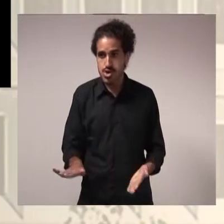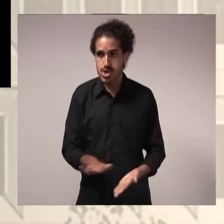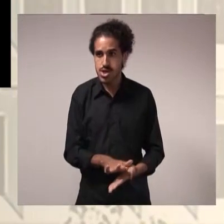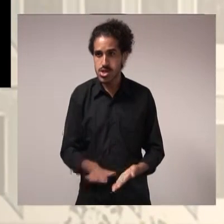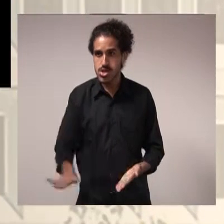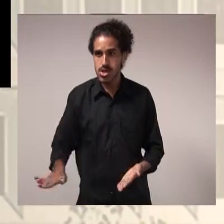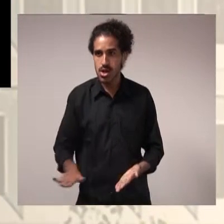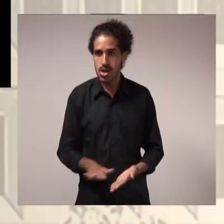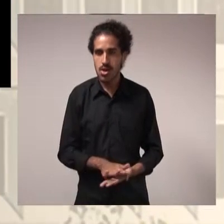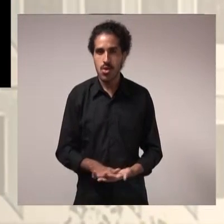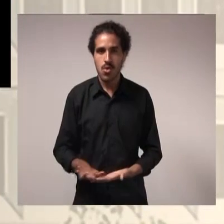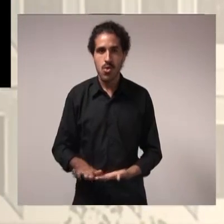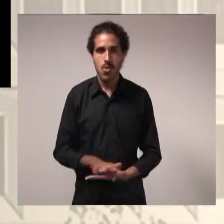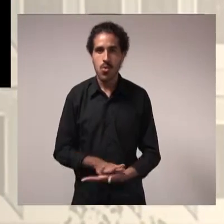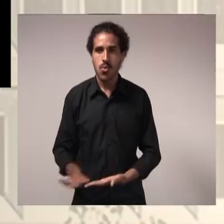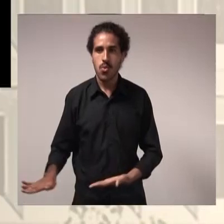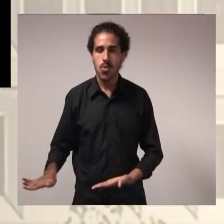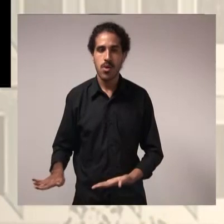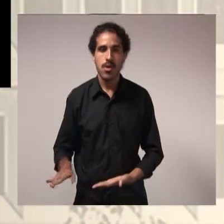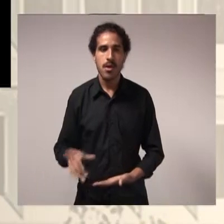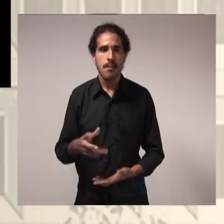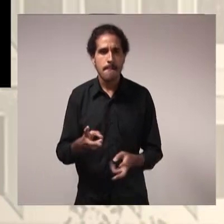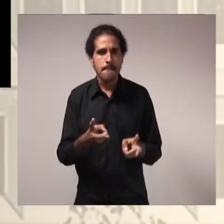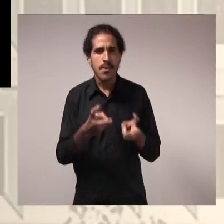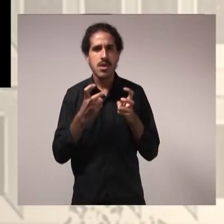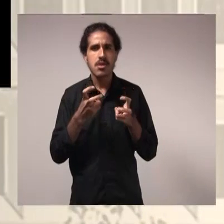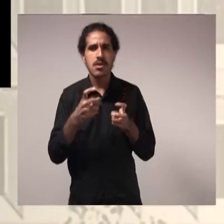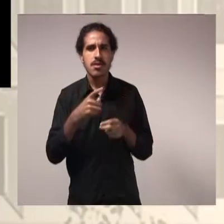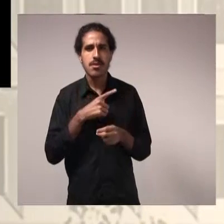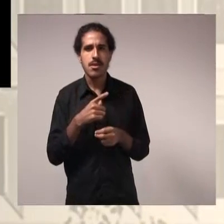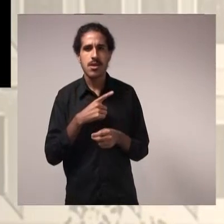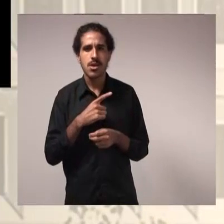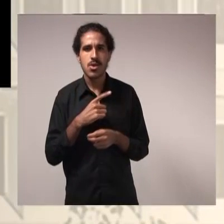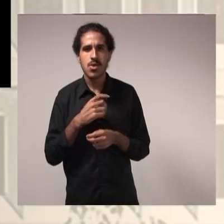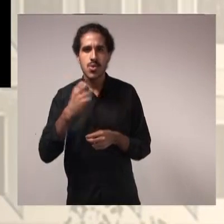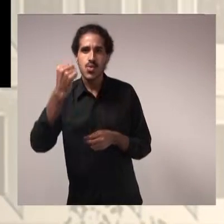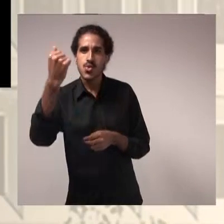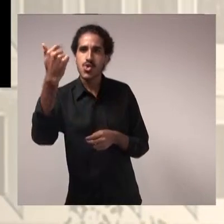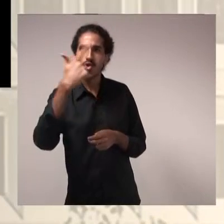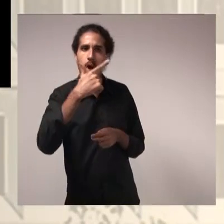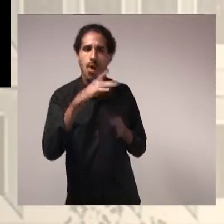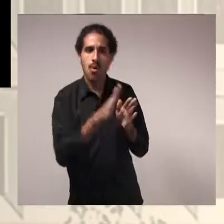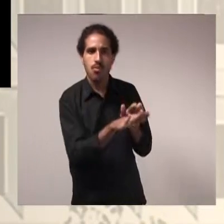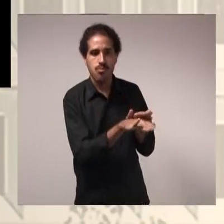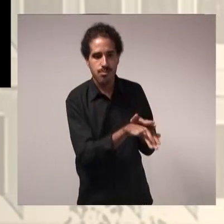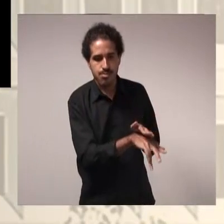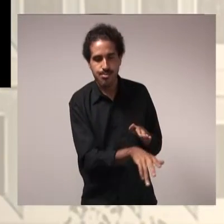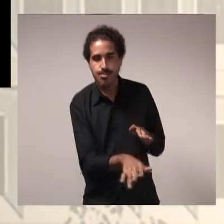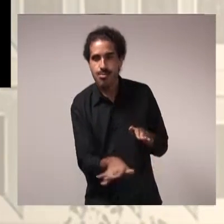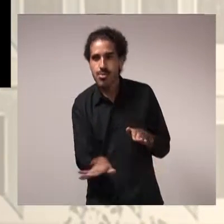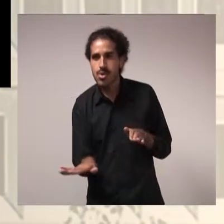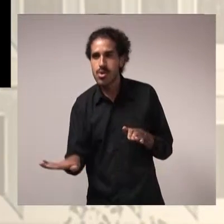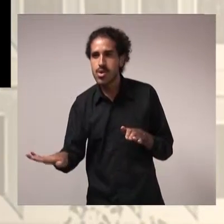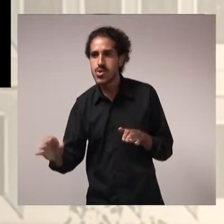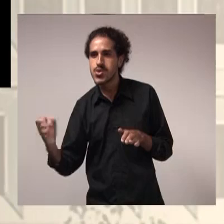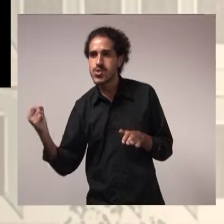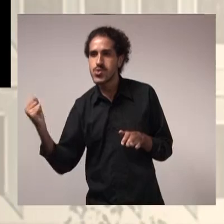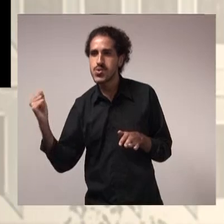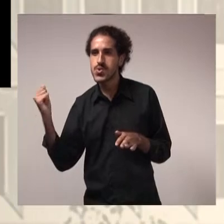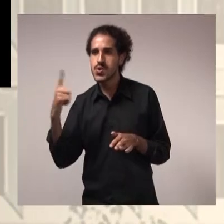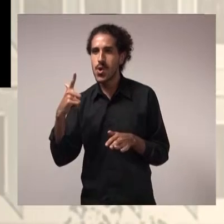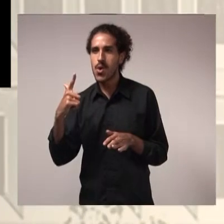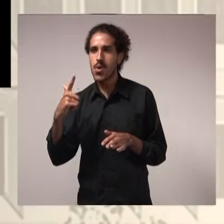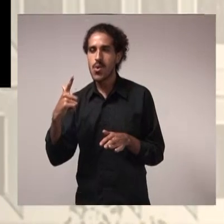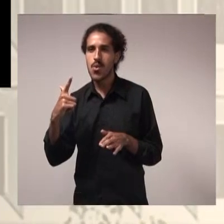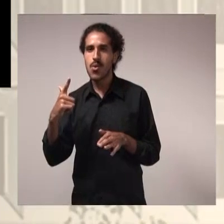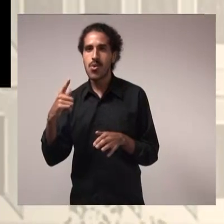Percebam a insolação que chega ao quarto e traz a